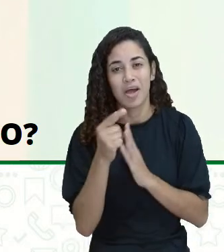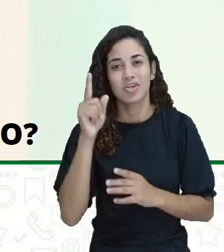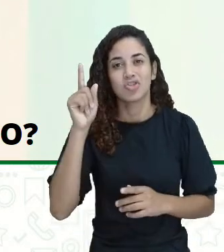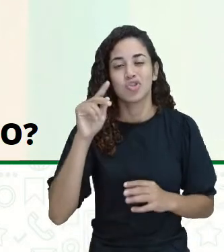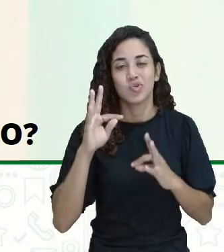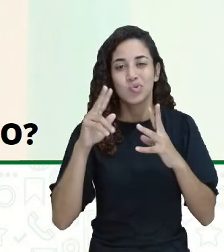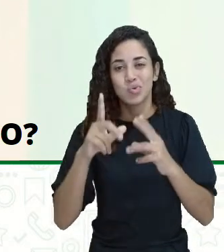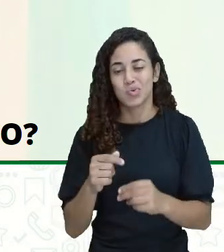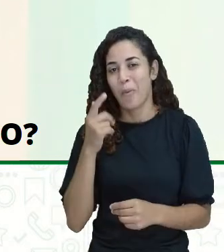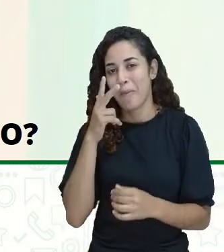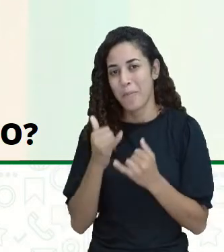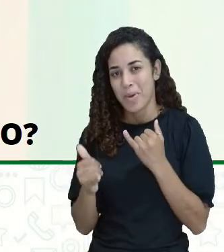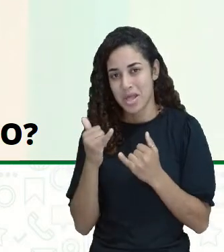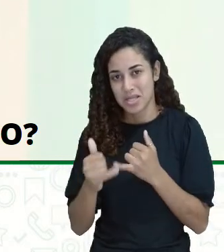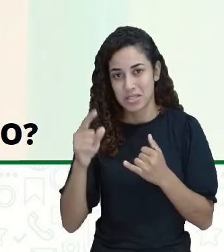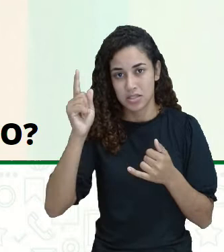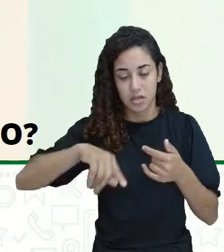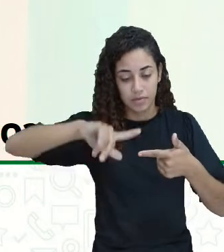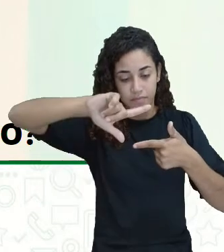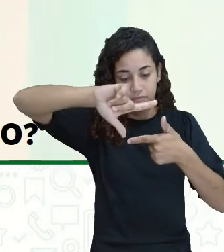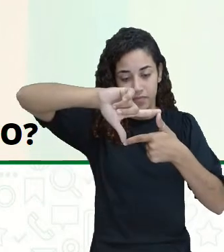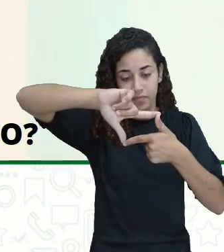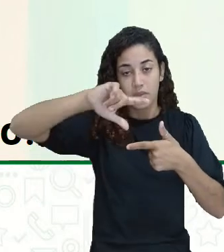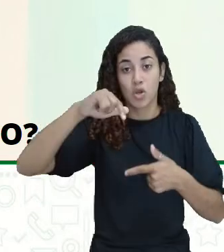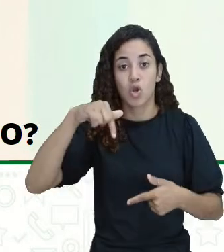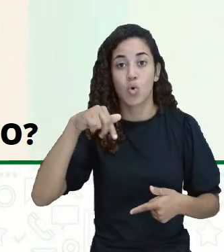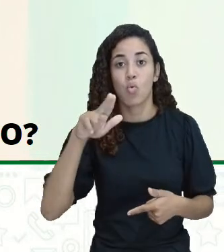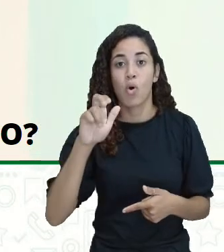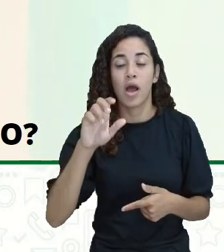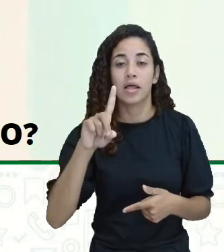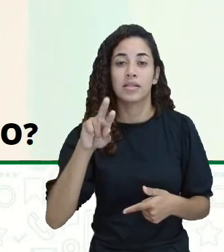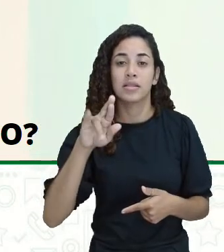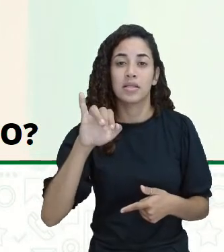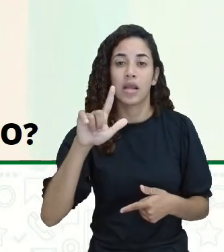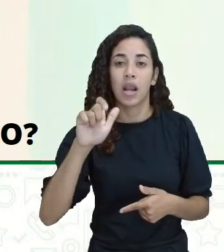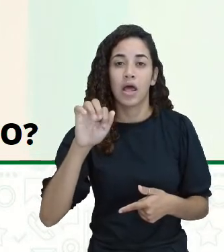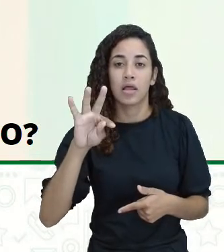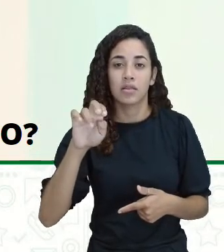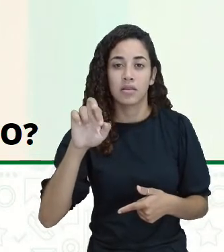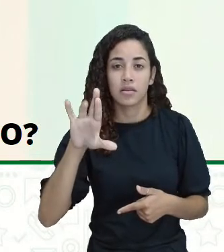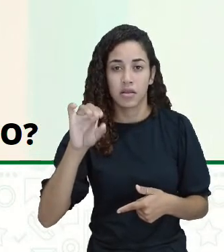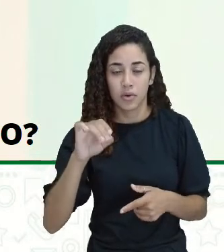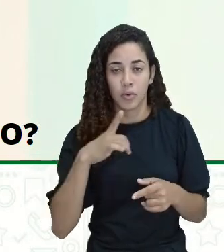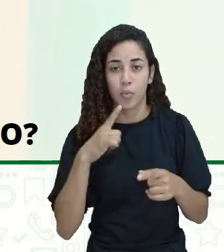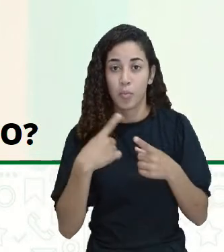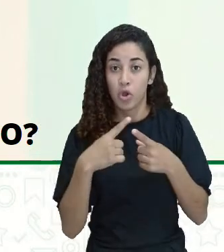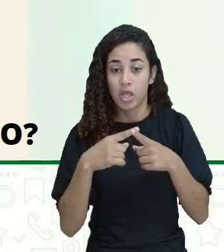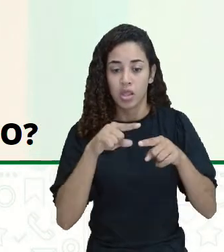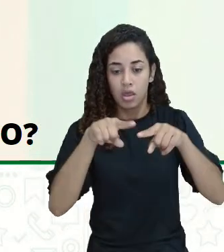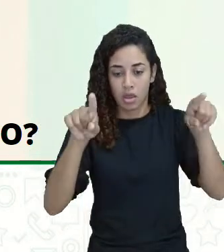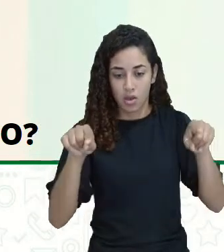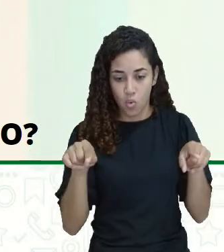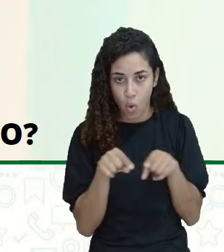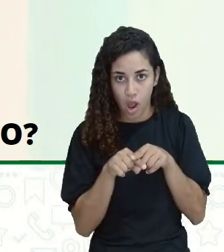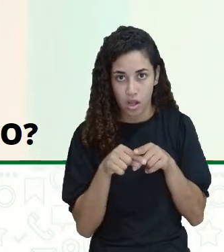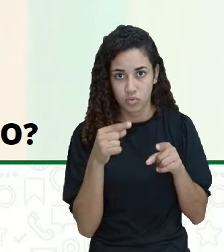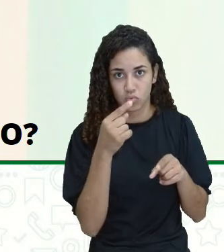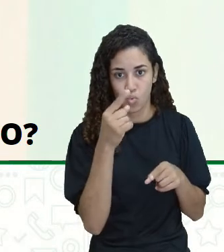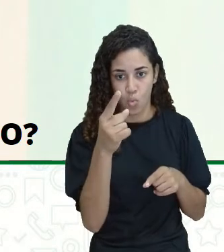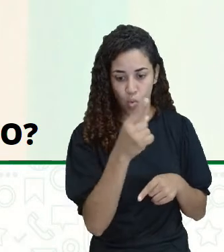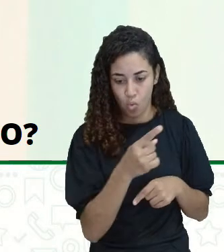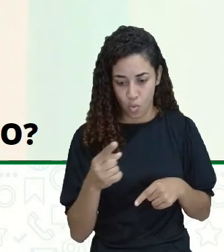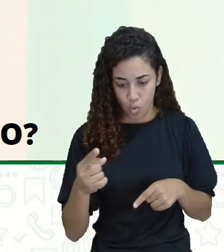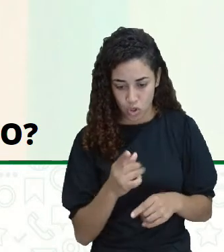retângulo. São quadriláteros? Sim, são quadriláteros, porque elas têm 4 lados, não é isso? Então, eu tenho uma